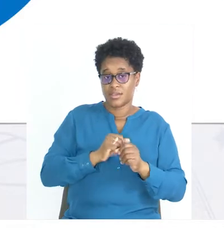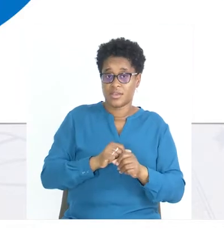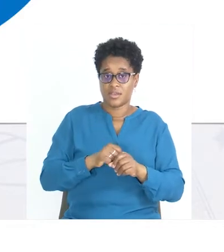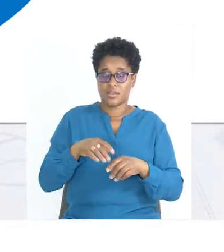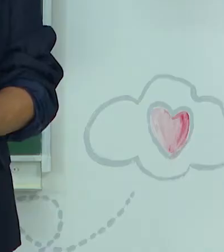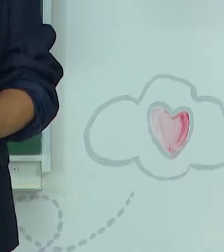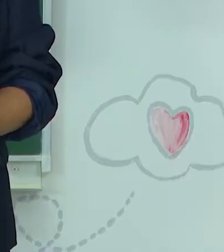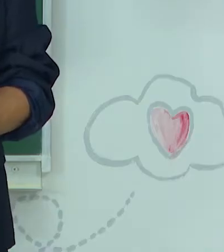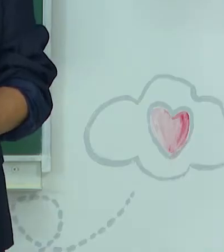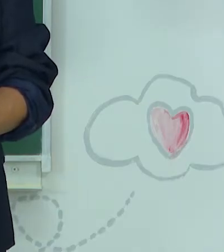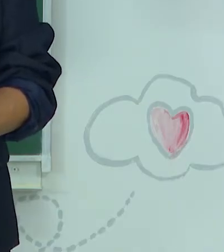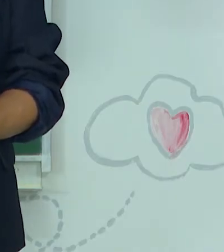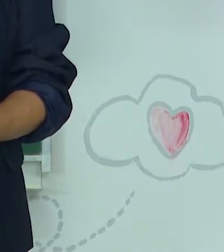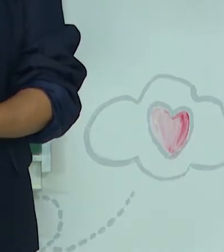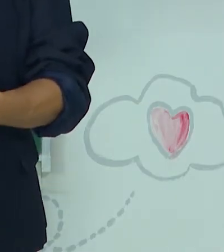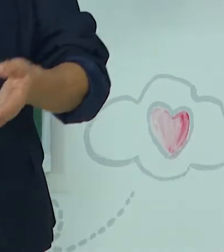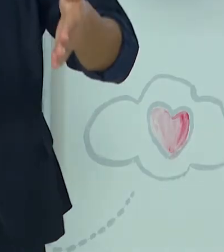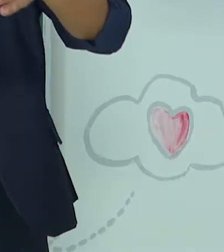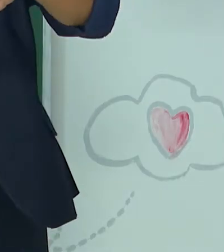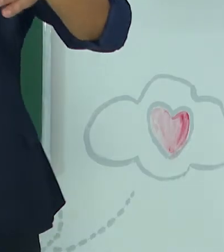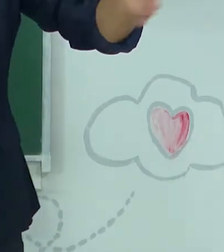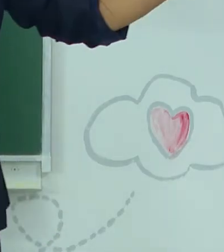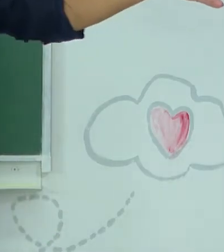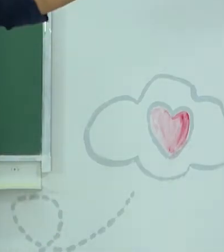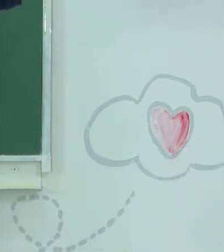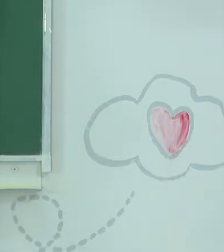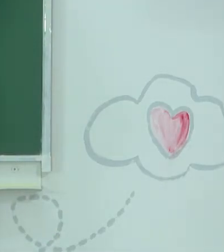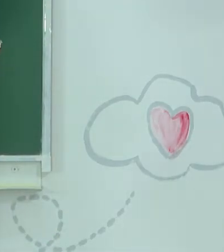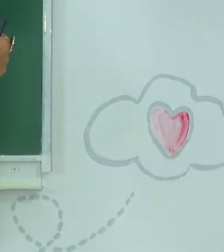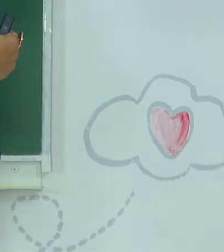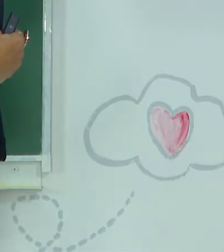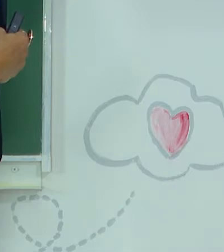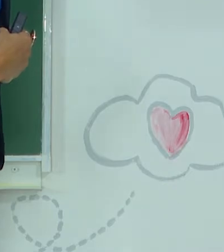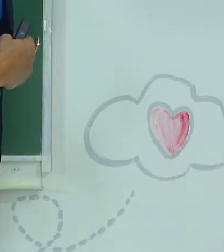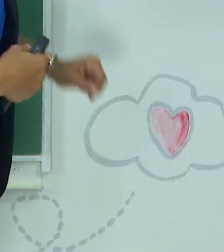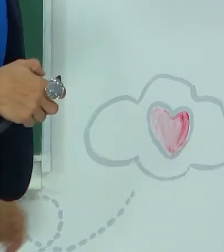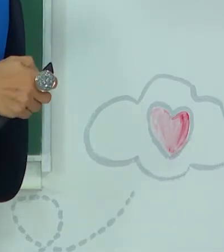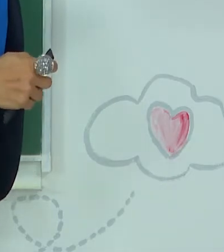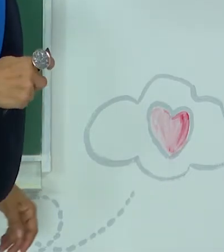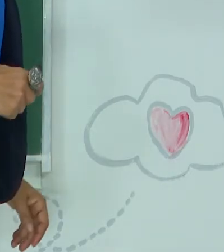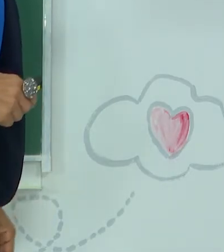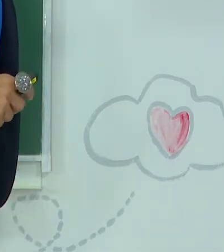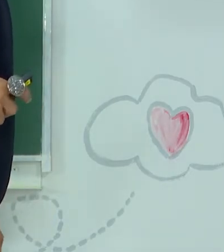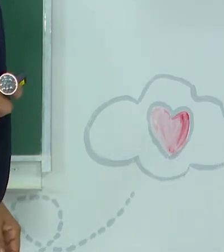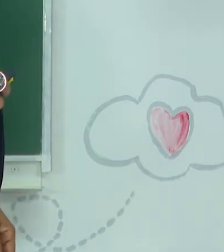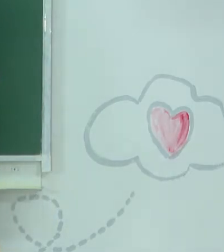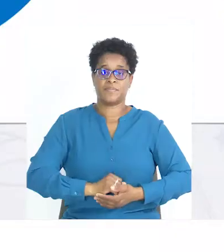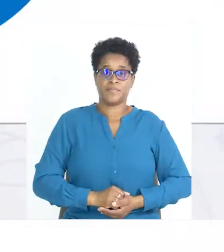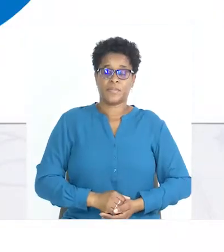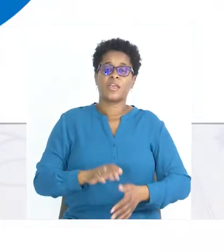mas formulas a frase e não terminas, então essa é uma forma de mostrar que estás perante o nível